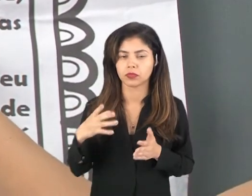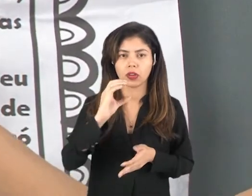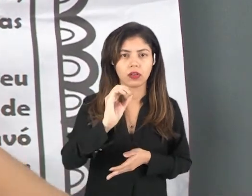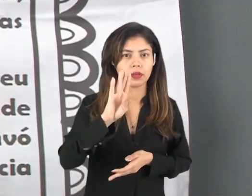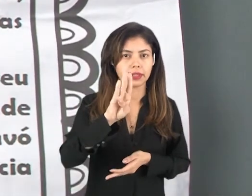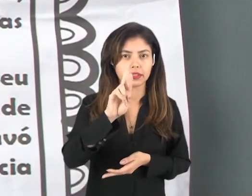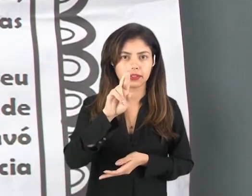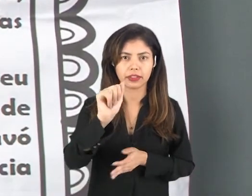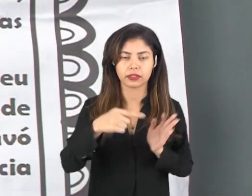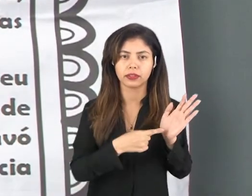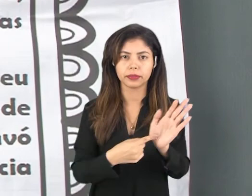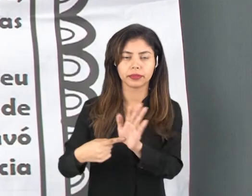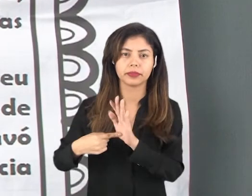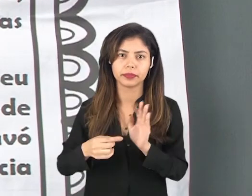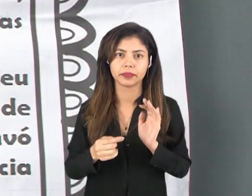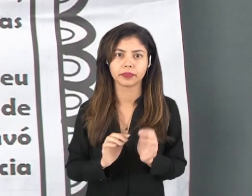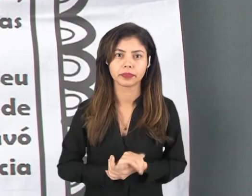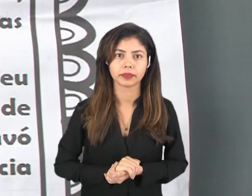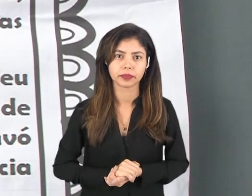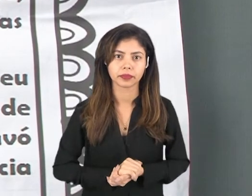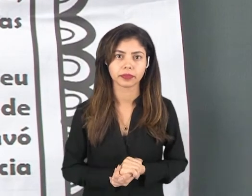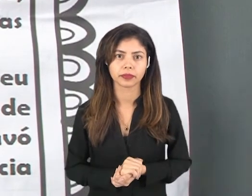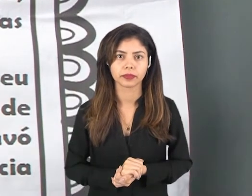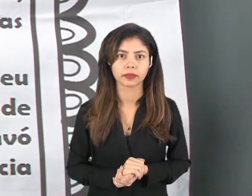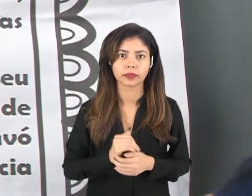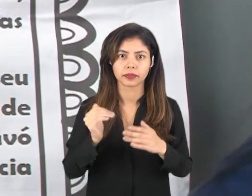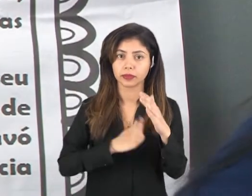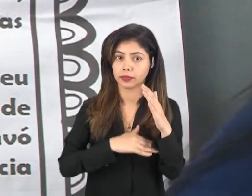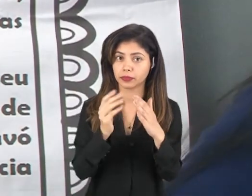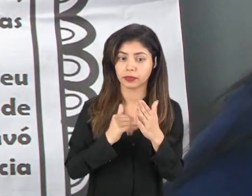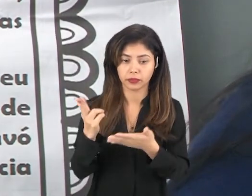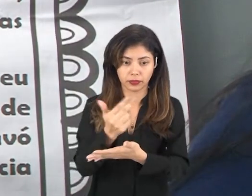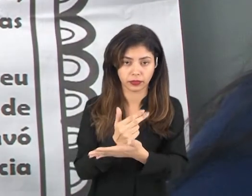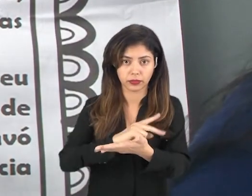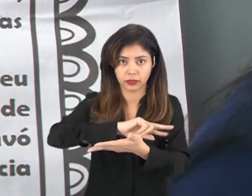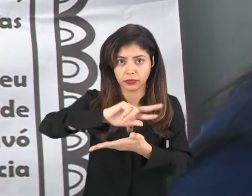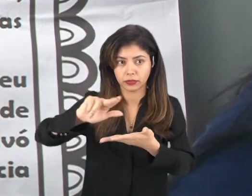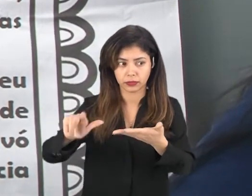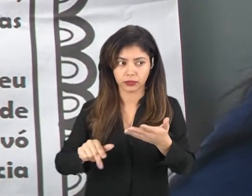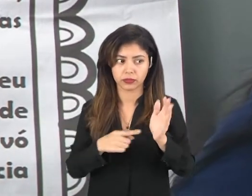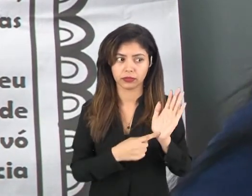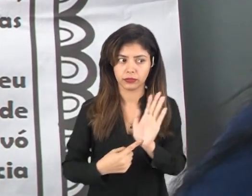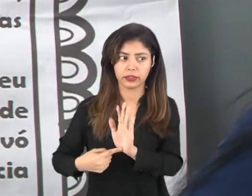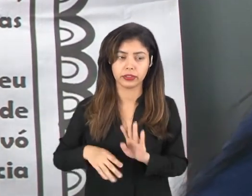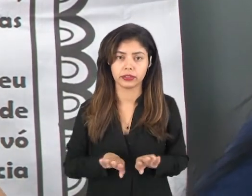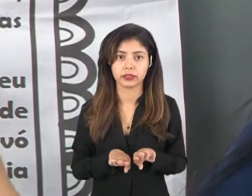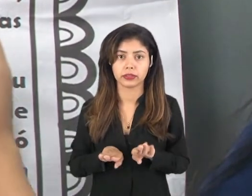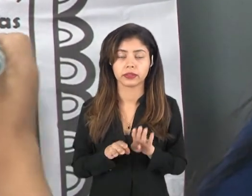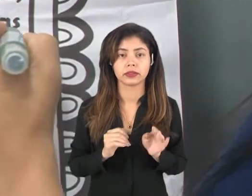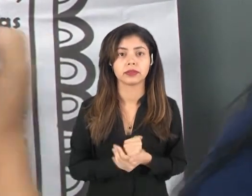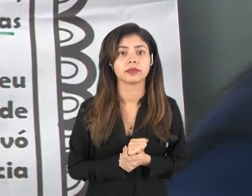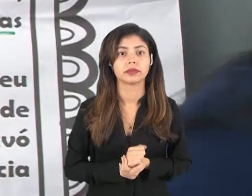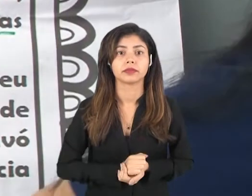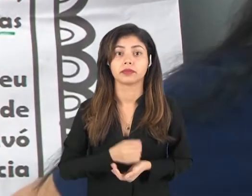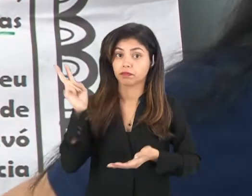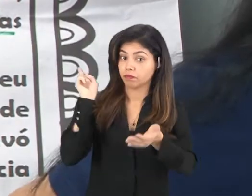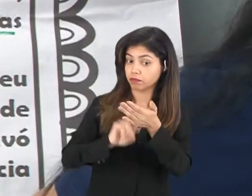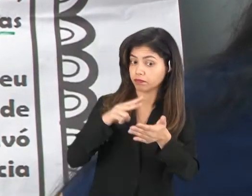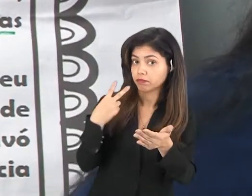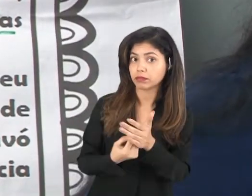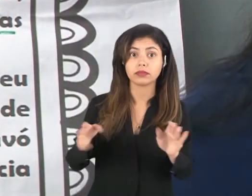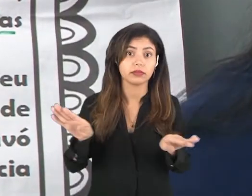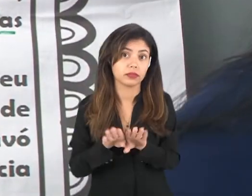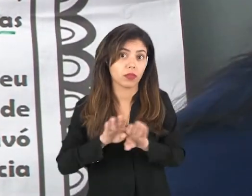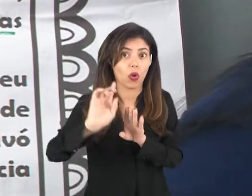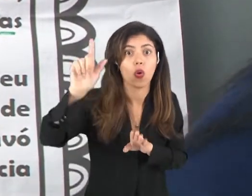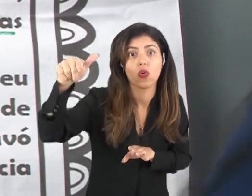ó. 50 obras, tá? Ela ficou reconhecida mundialmente porque as obras também foram traduzidas